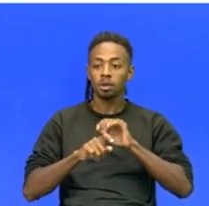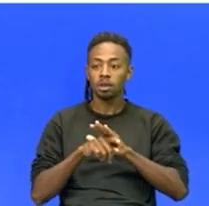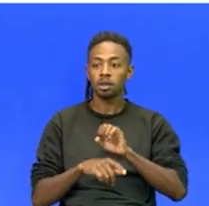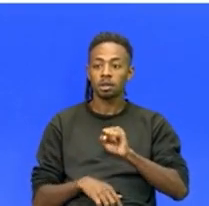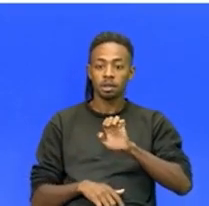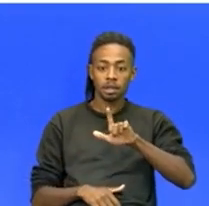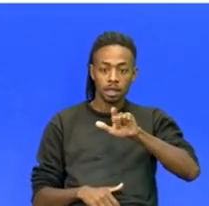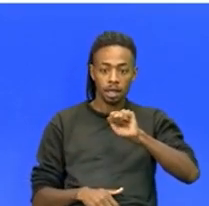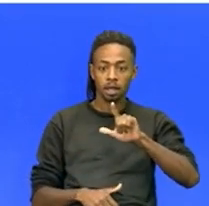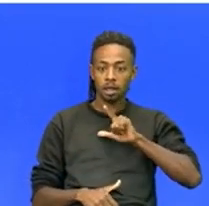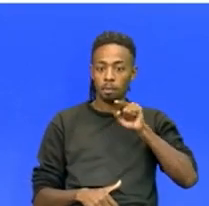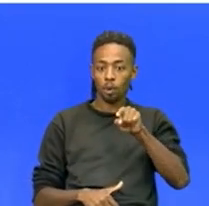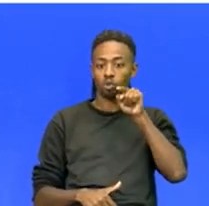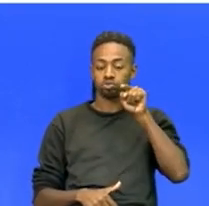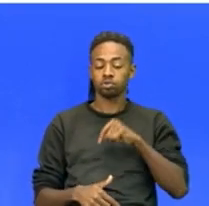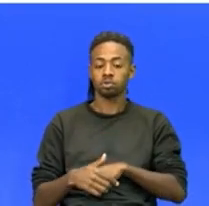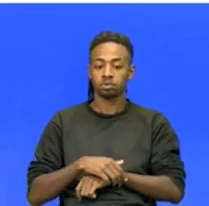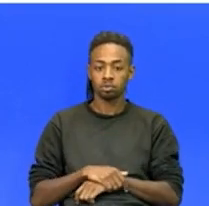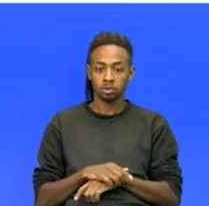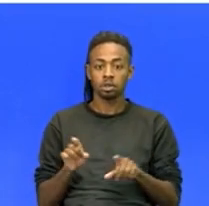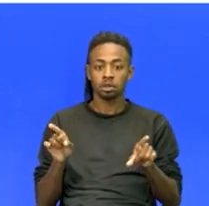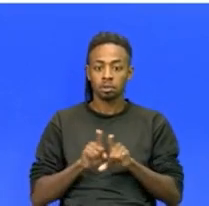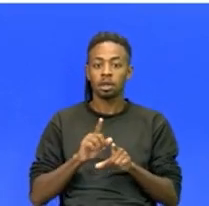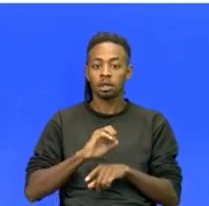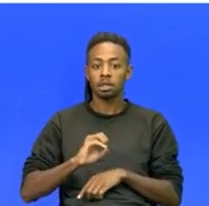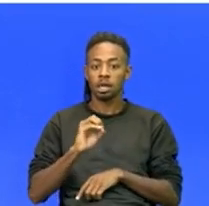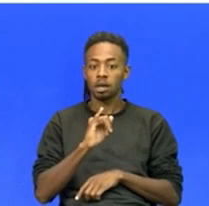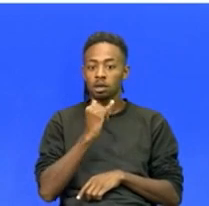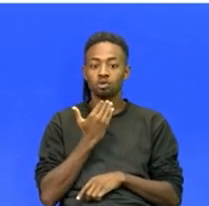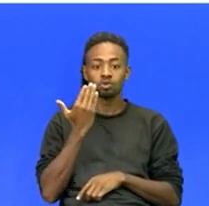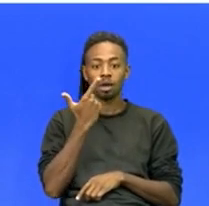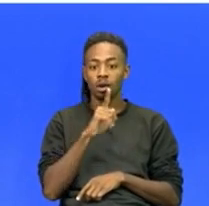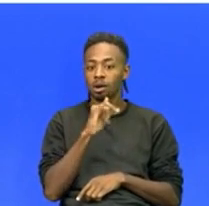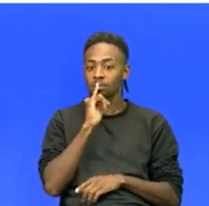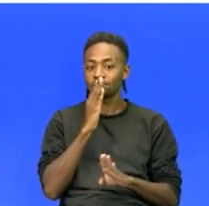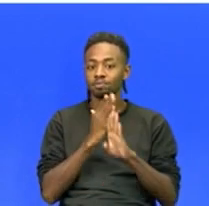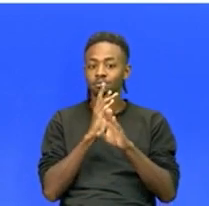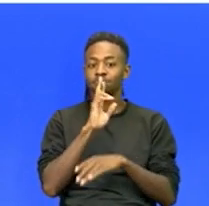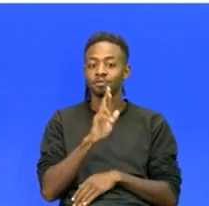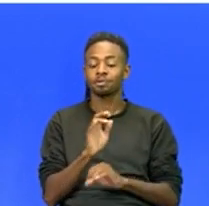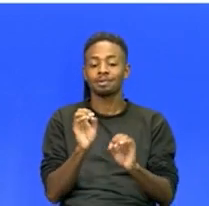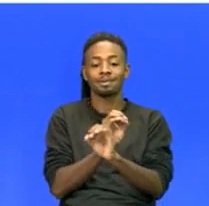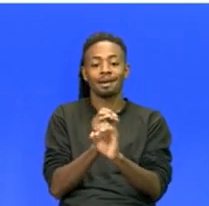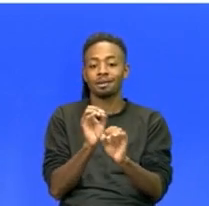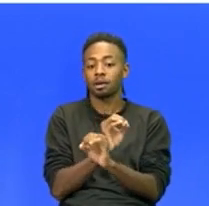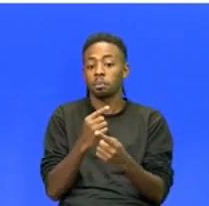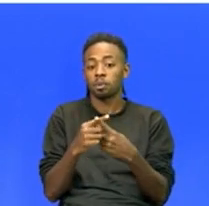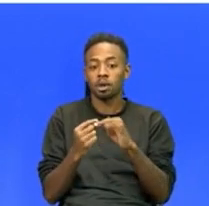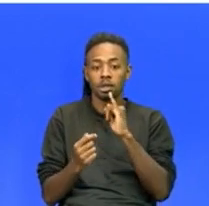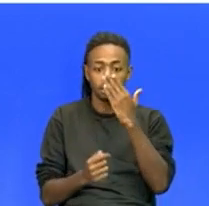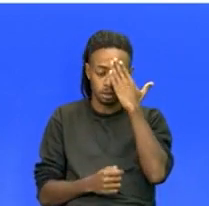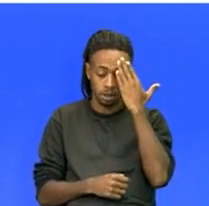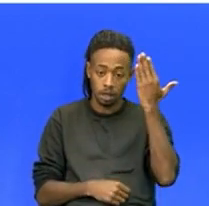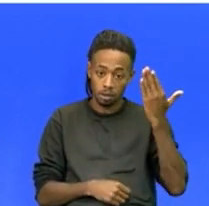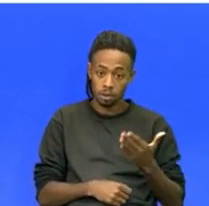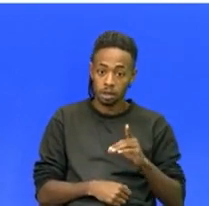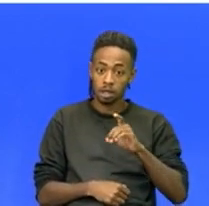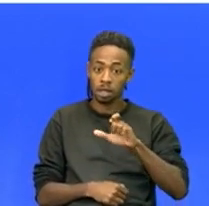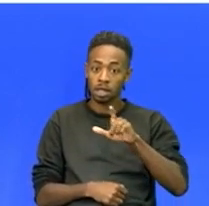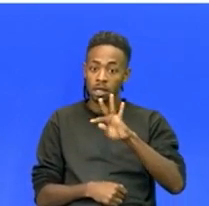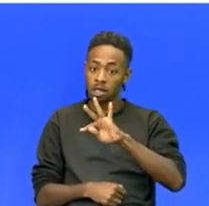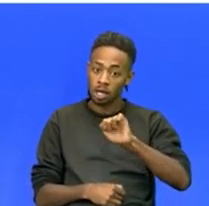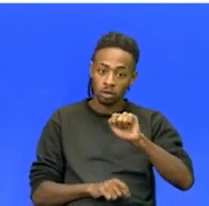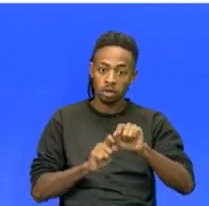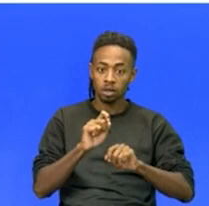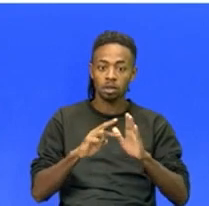Sela. E quando o meu determinante é zero, não podemos concluir nada. Então, sabendo que esse delta, né,